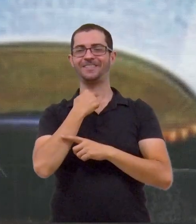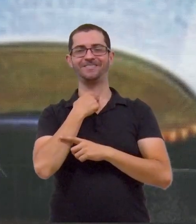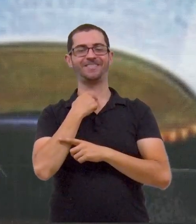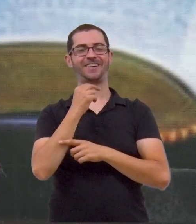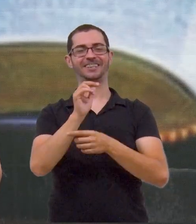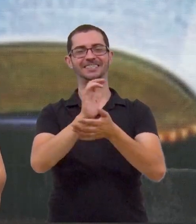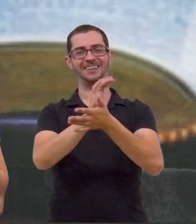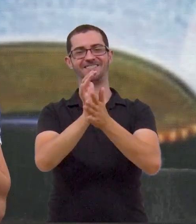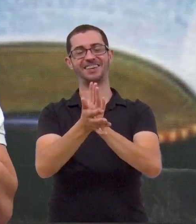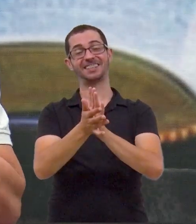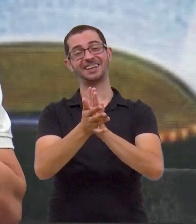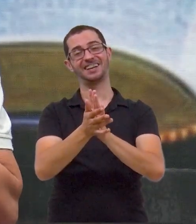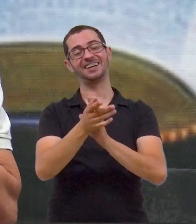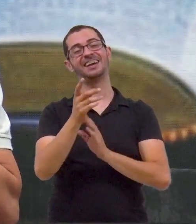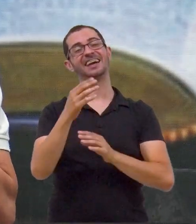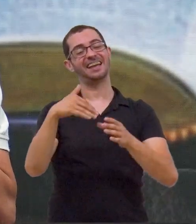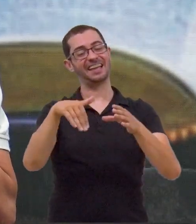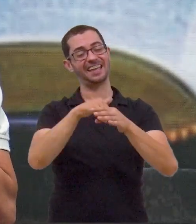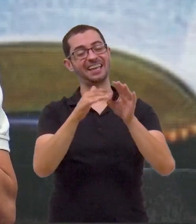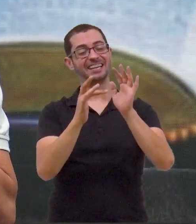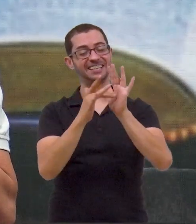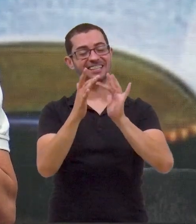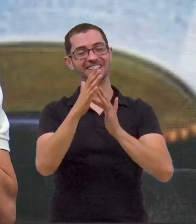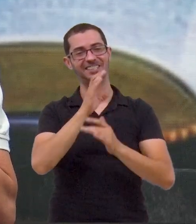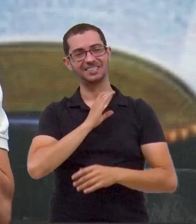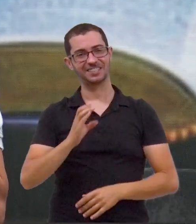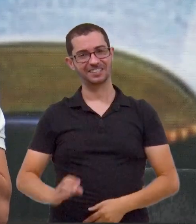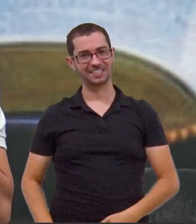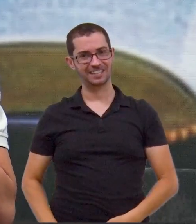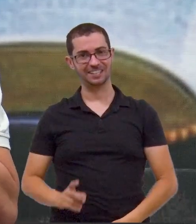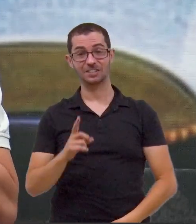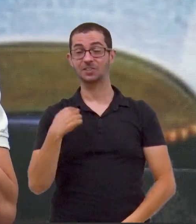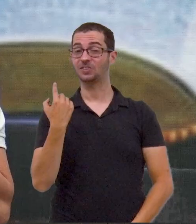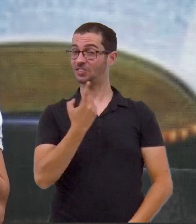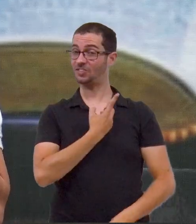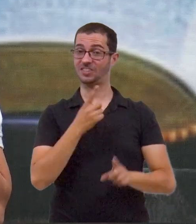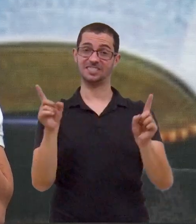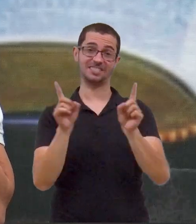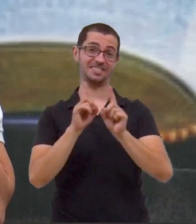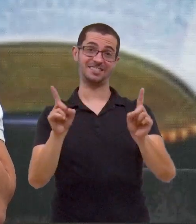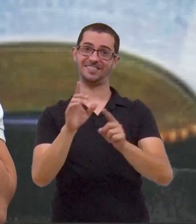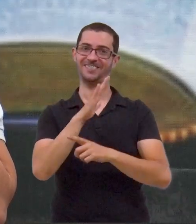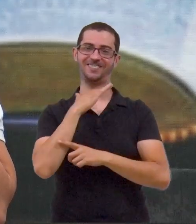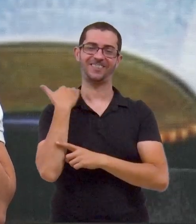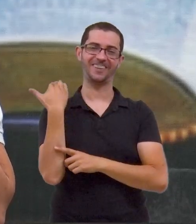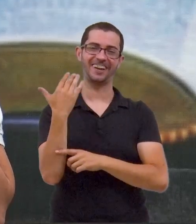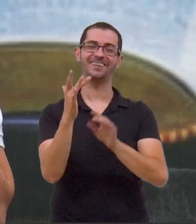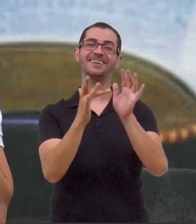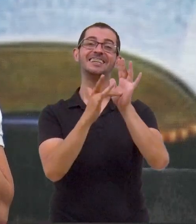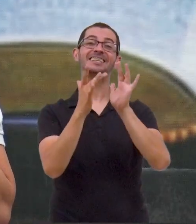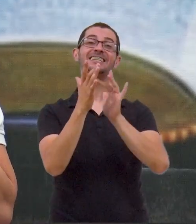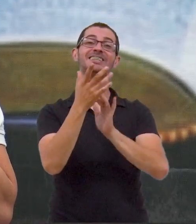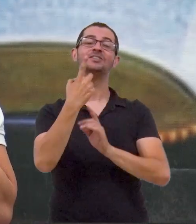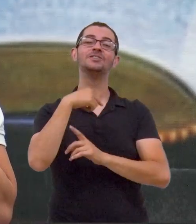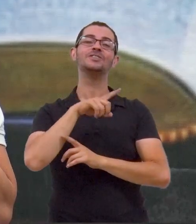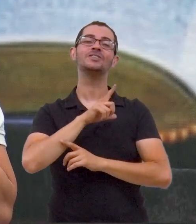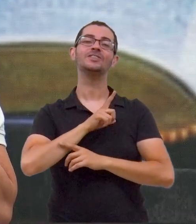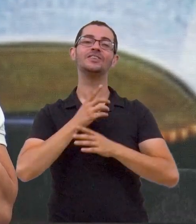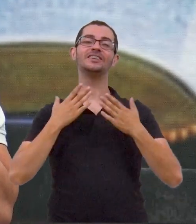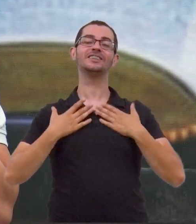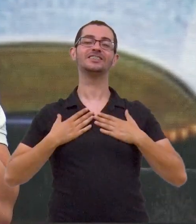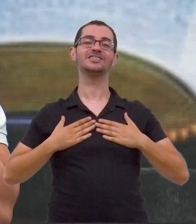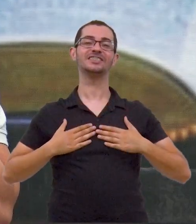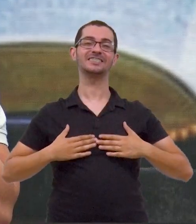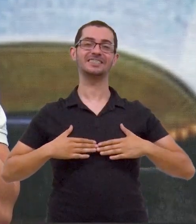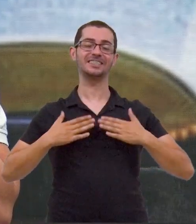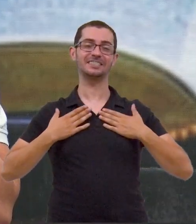Jesus nós não morremos. Em Cristo Jesus nós dormimos.